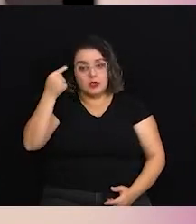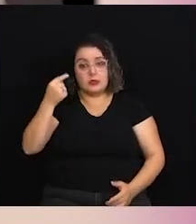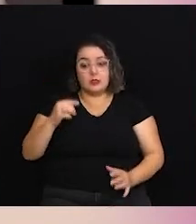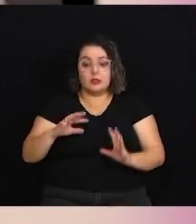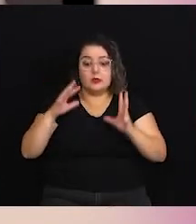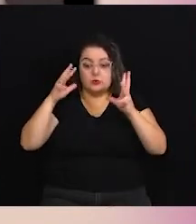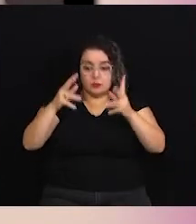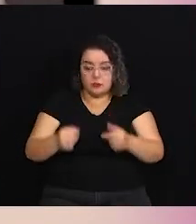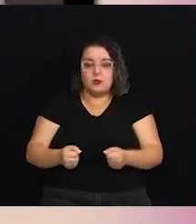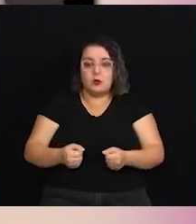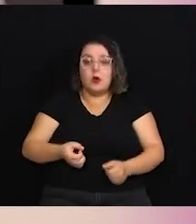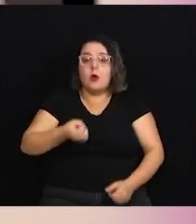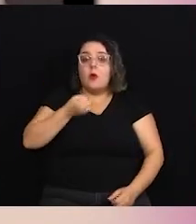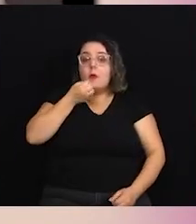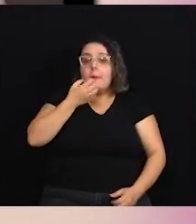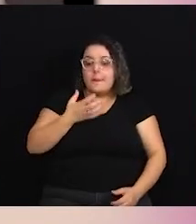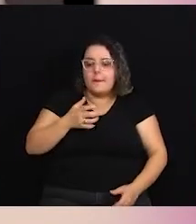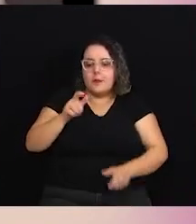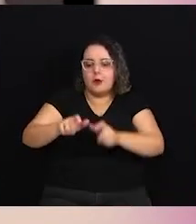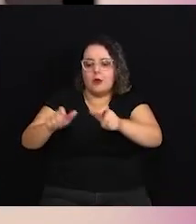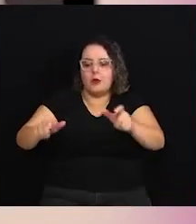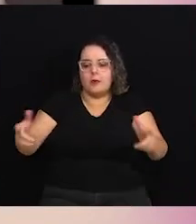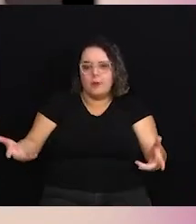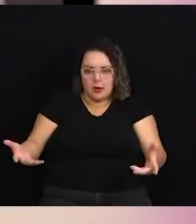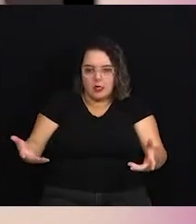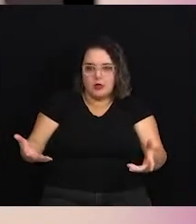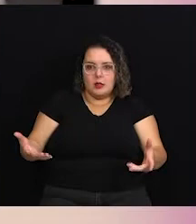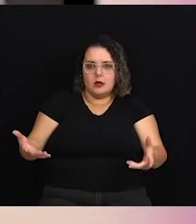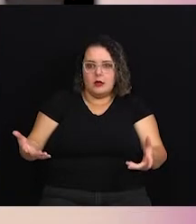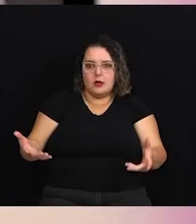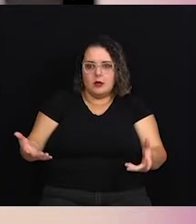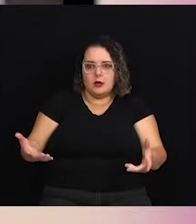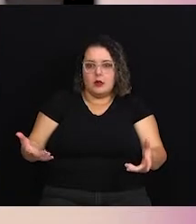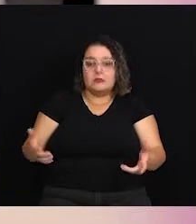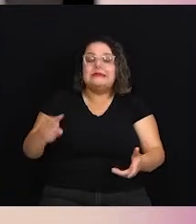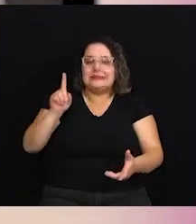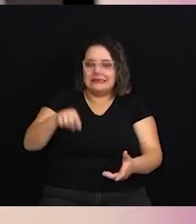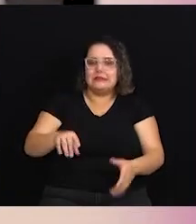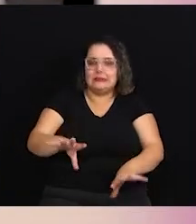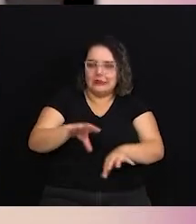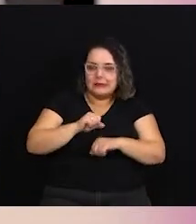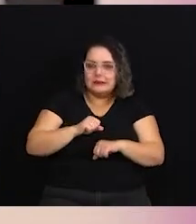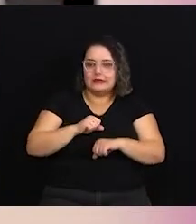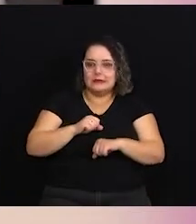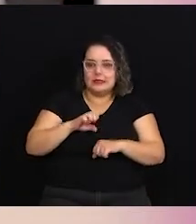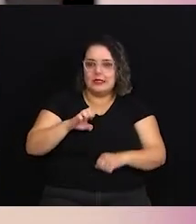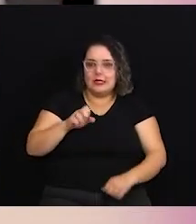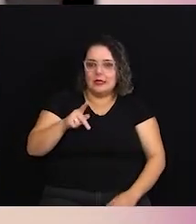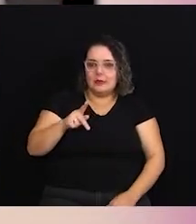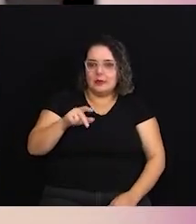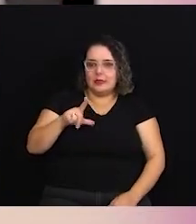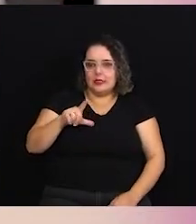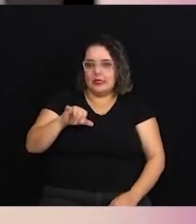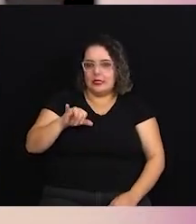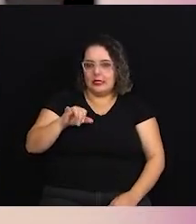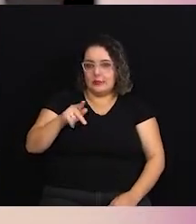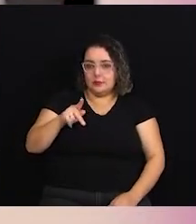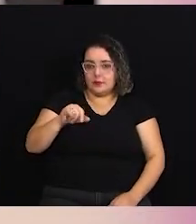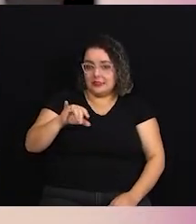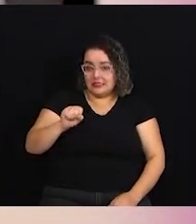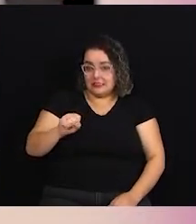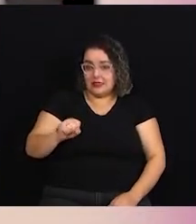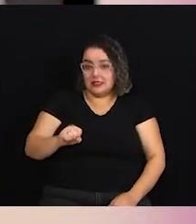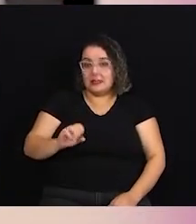mensagem que boa parte das refletisse as causas das referências são de causas adquiridas que que